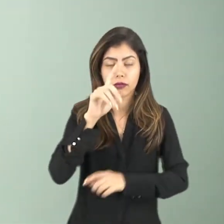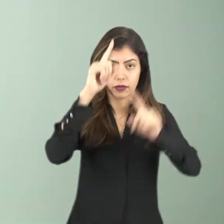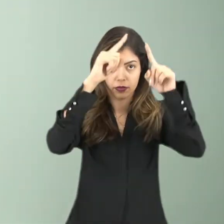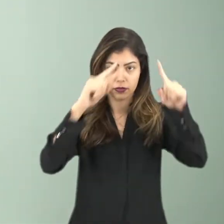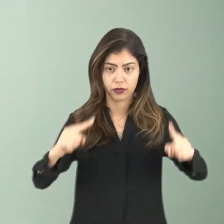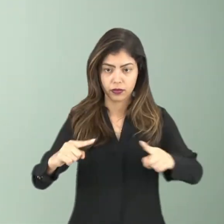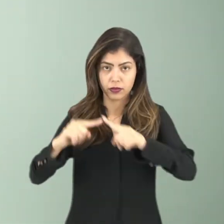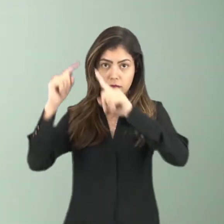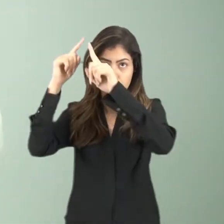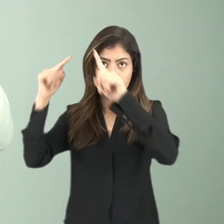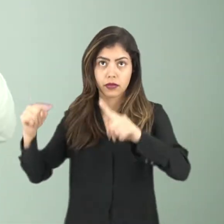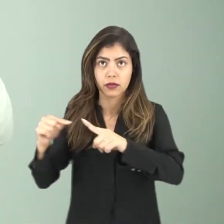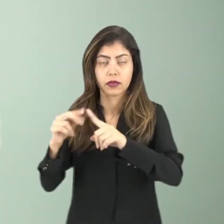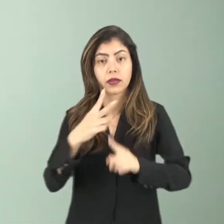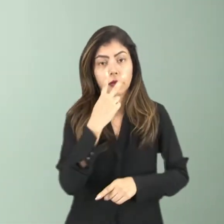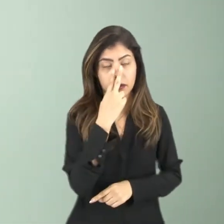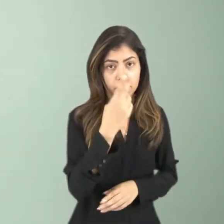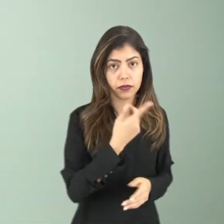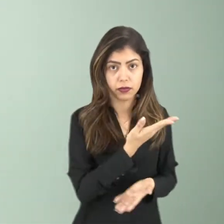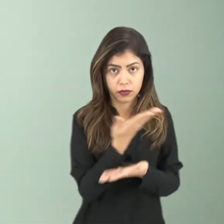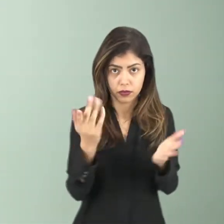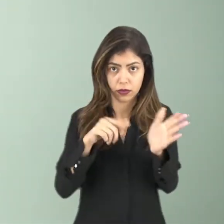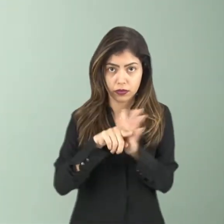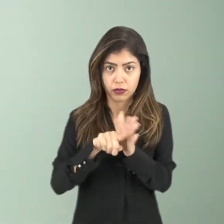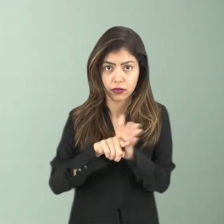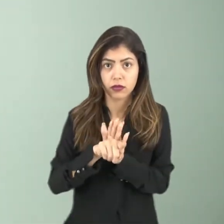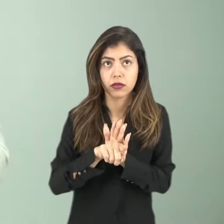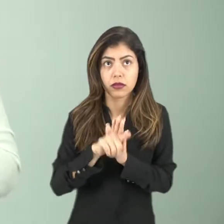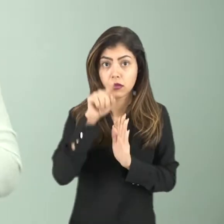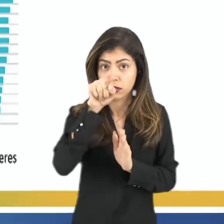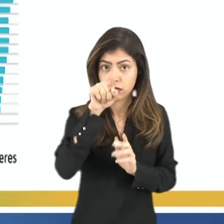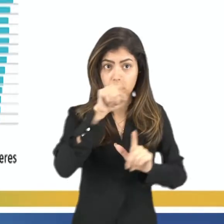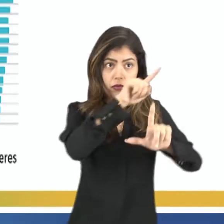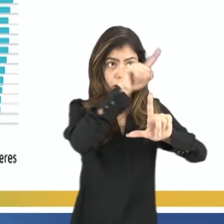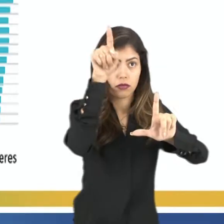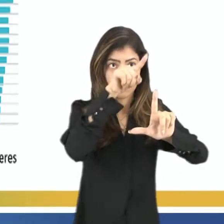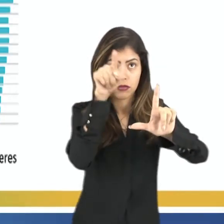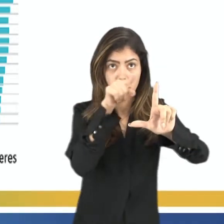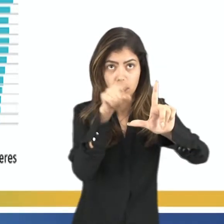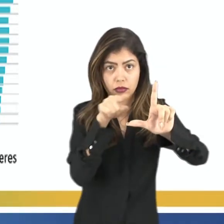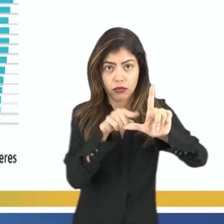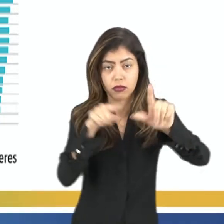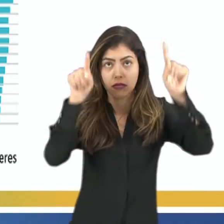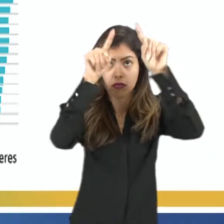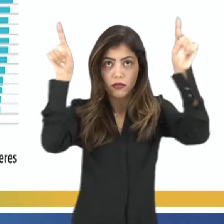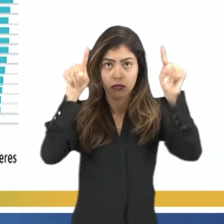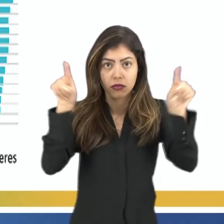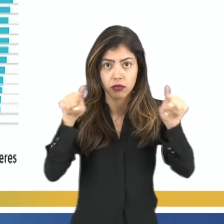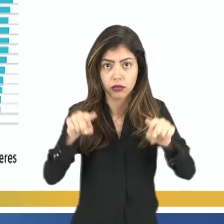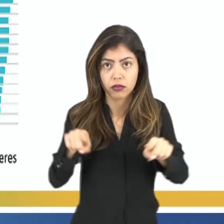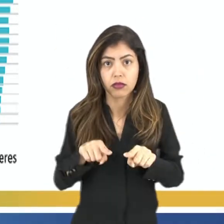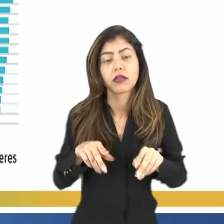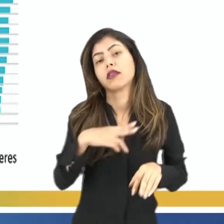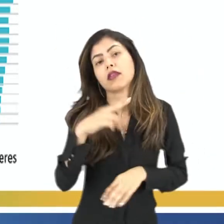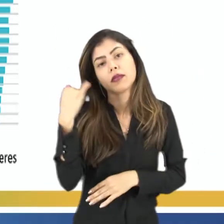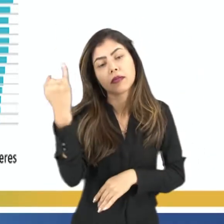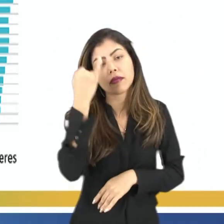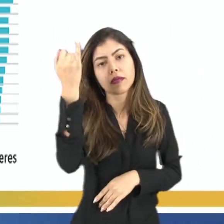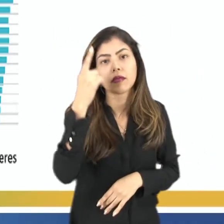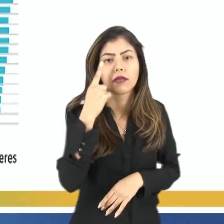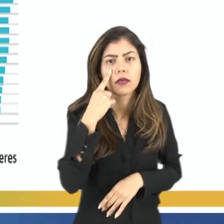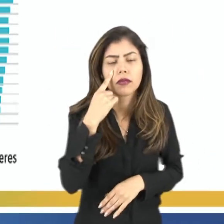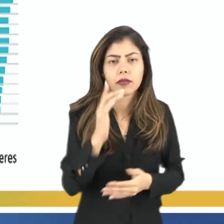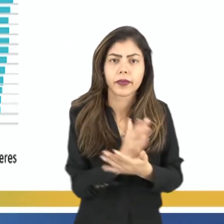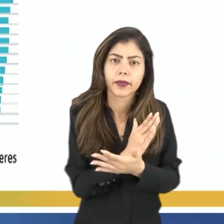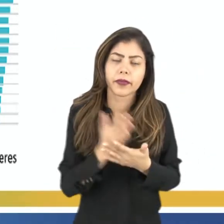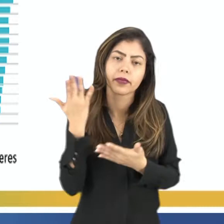aparecer questões para vocês com um gráfico desse aí. Pirâmide etária é muito importante, tá? Você ter algumas coisas básicas.